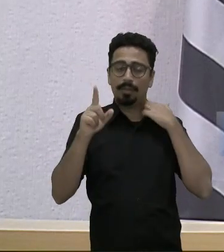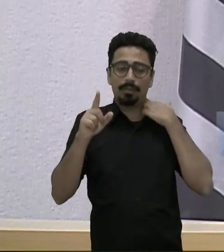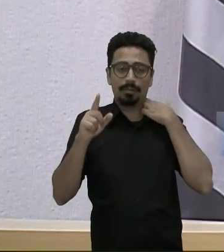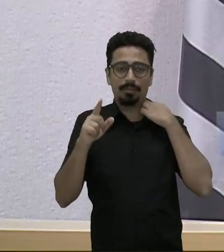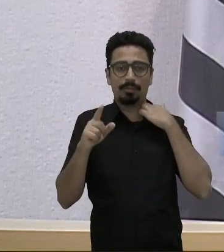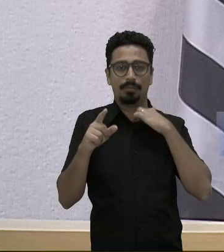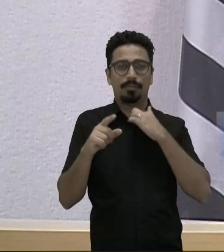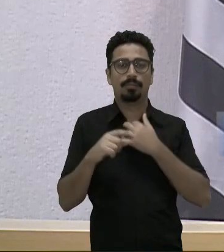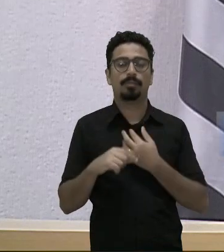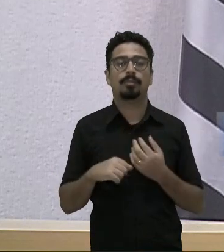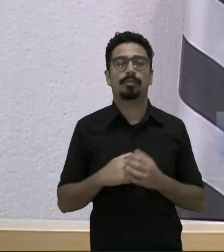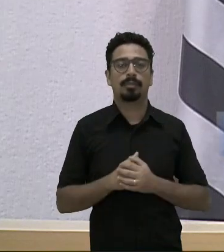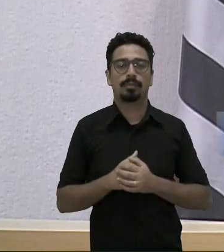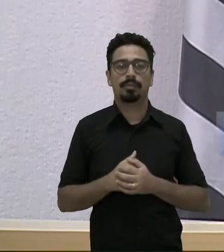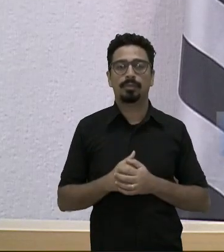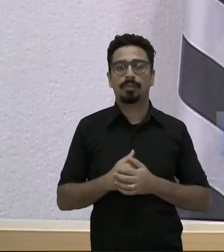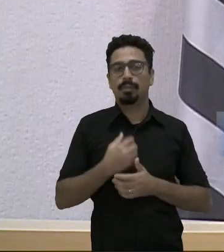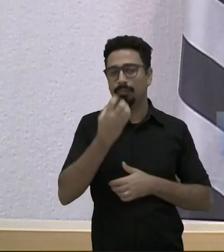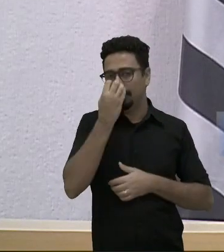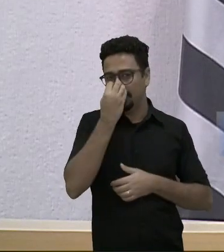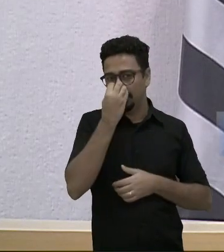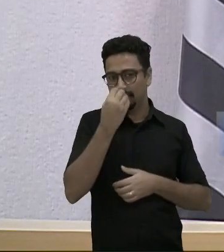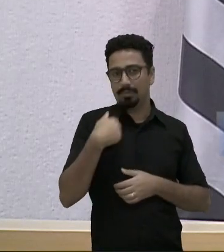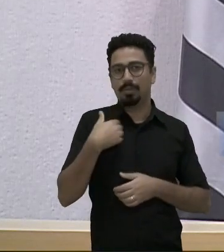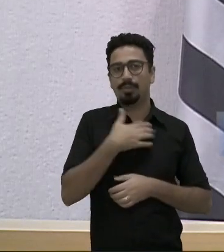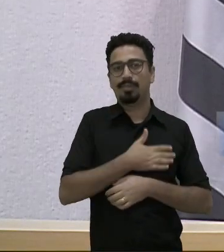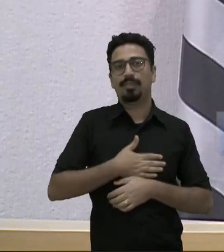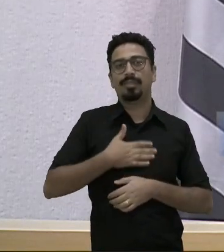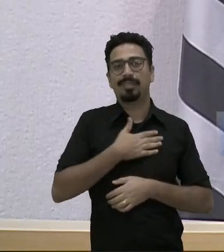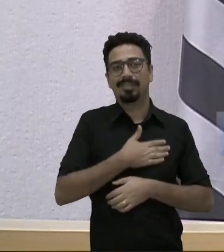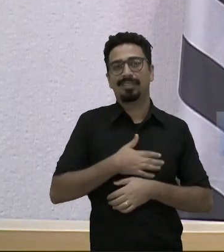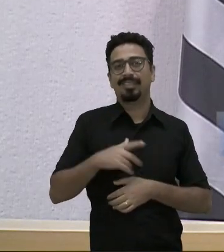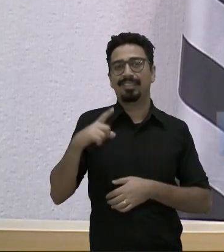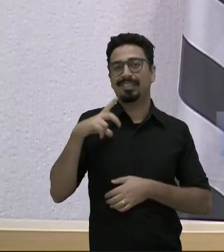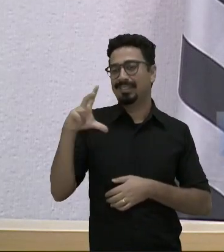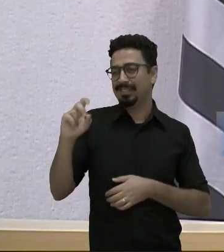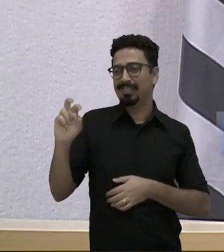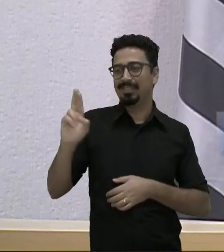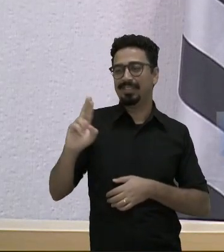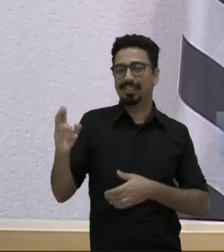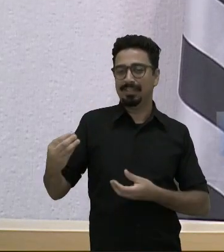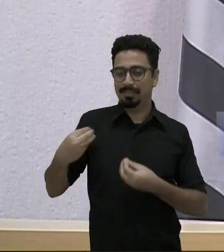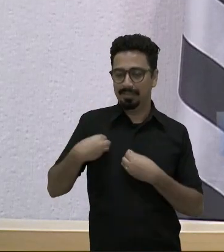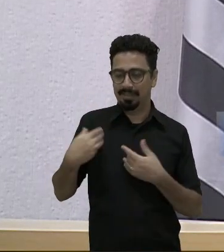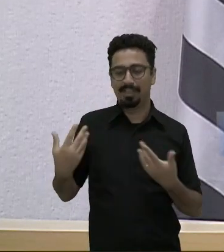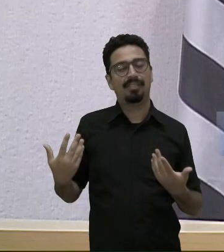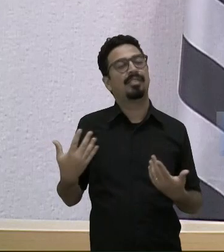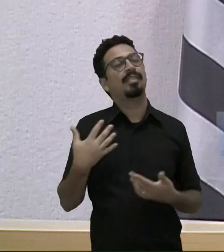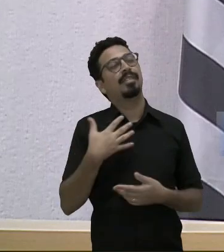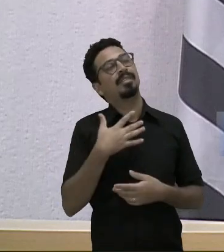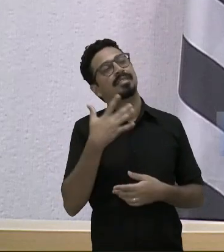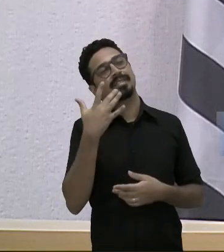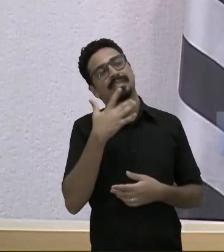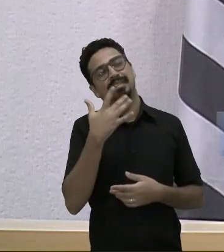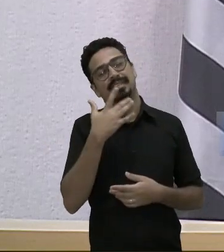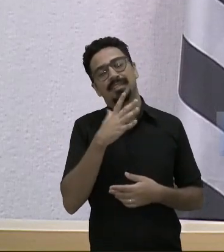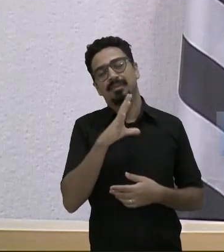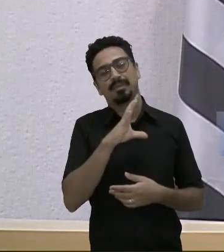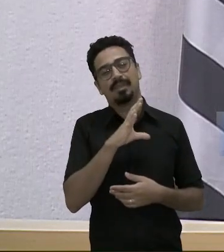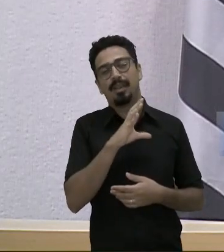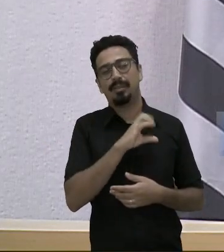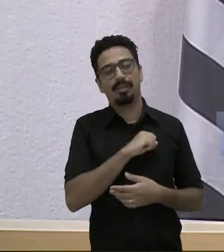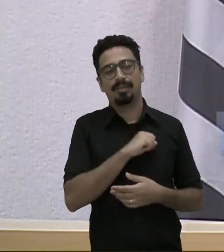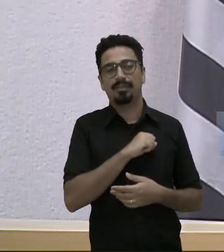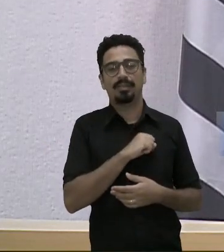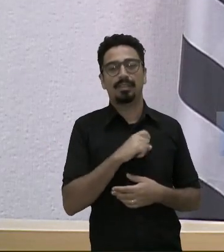vários festivais de inverno, eu trabalhei lá como palhaço. Nossa, como era gostoso ganhar 50 de gorjeta, gente, que delícia, né? Sabe assim, você faz